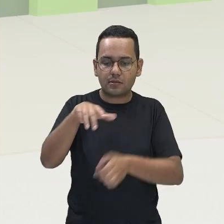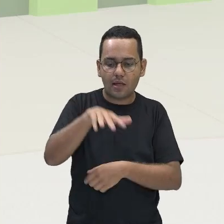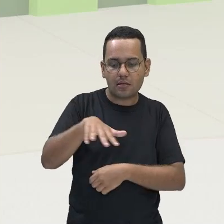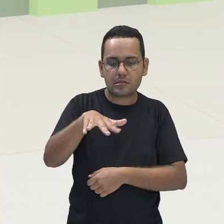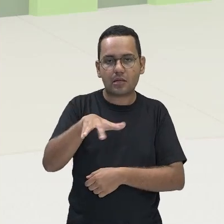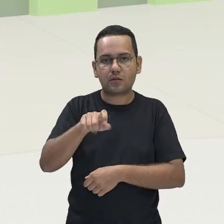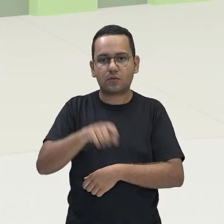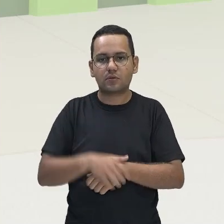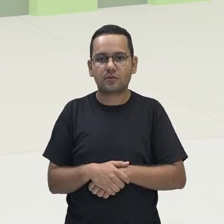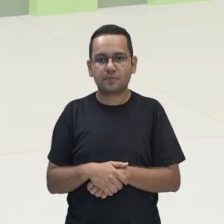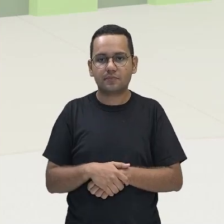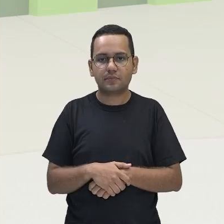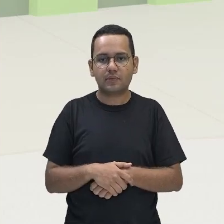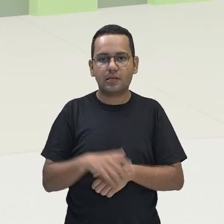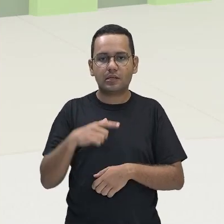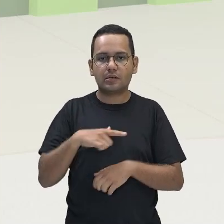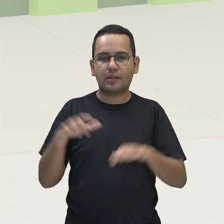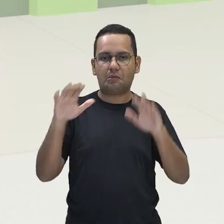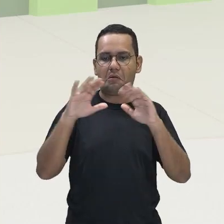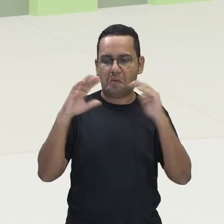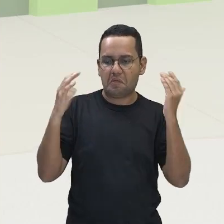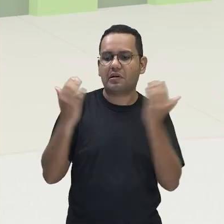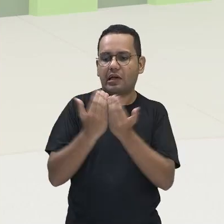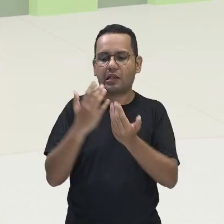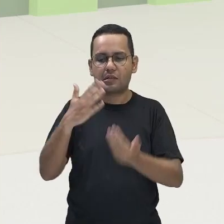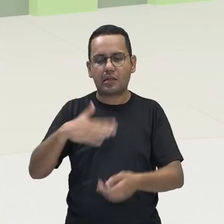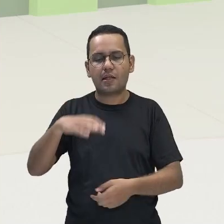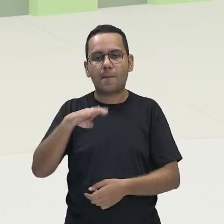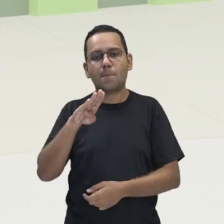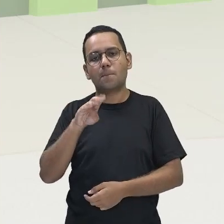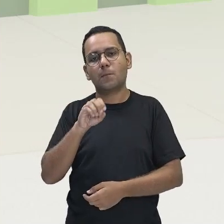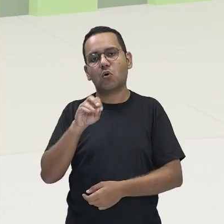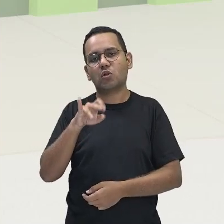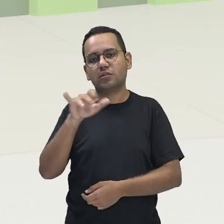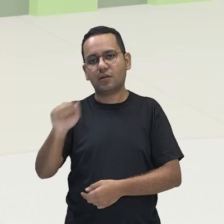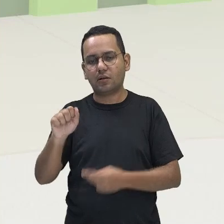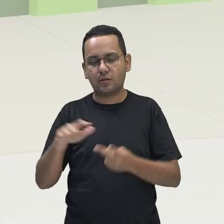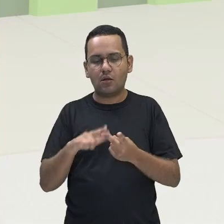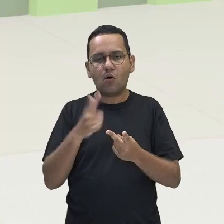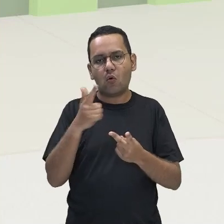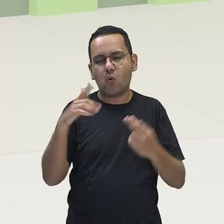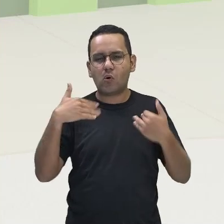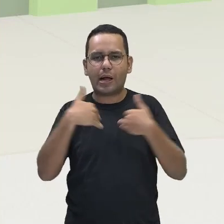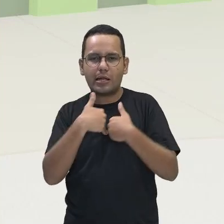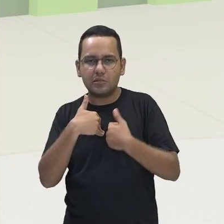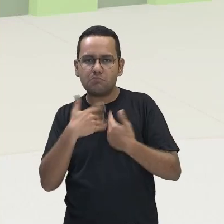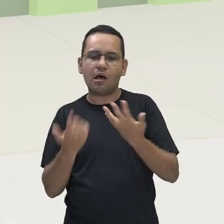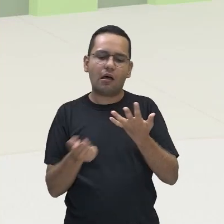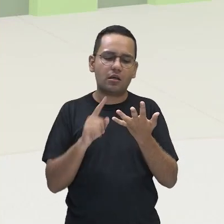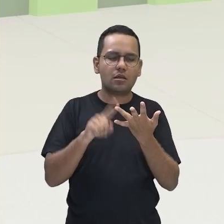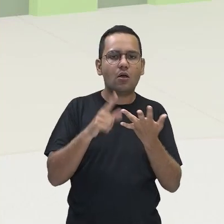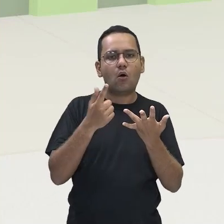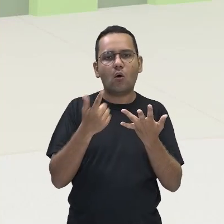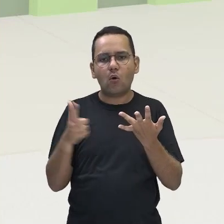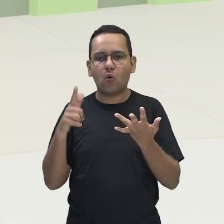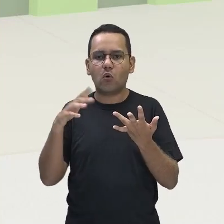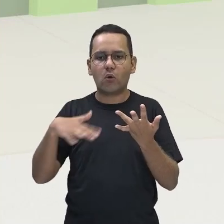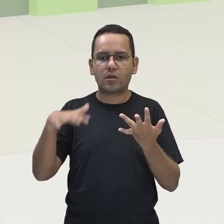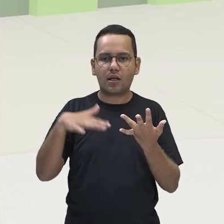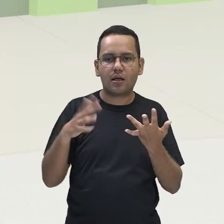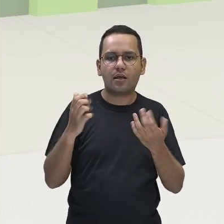tem os congressos de botânica, os congressos de zoologia, os congressos de